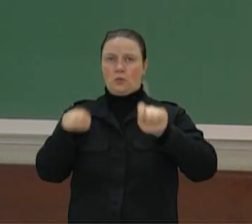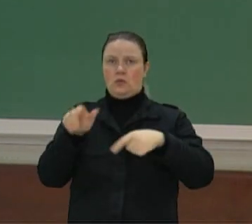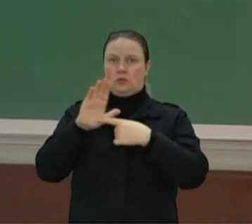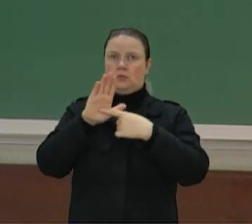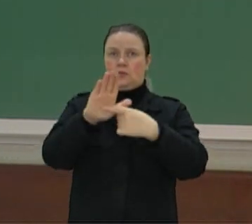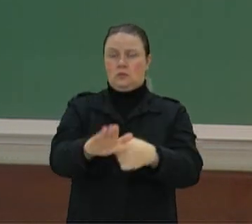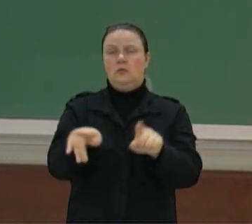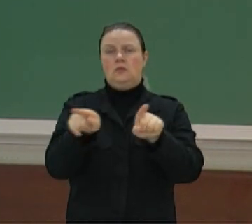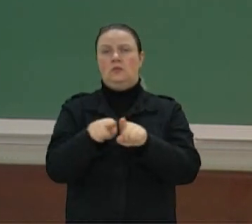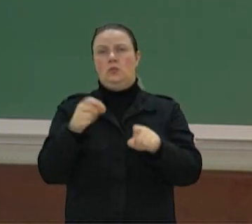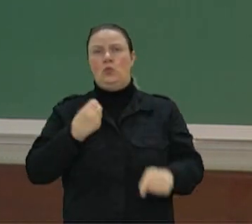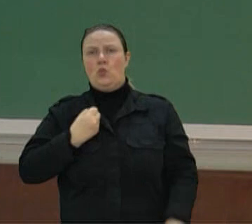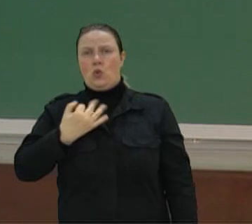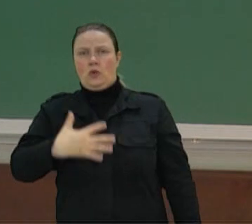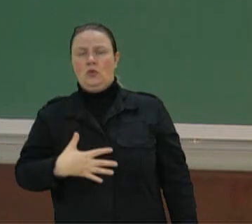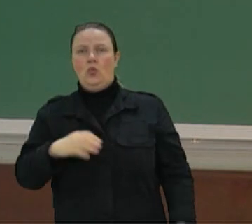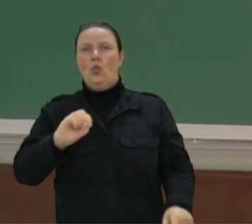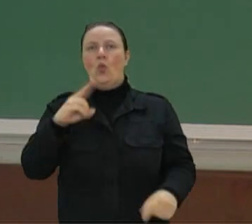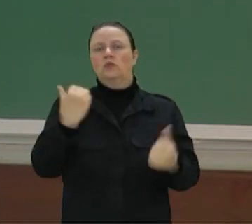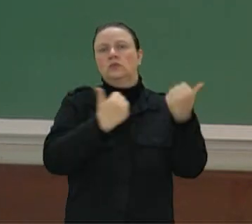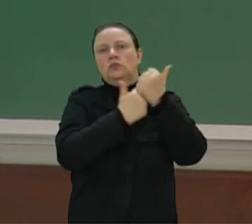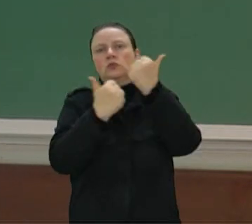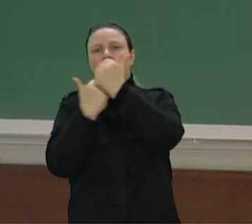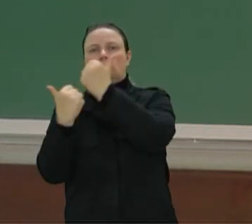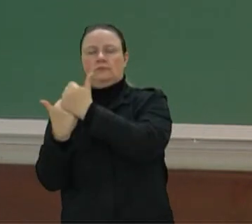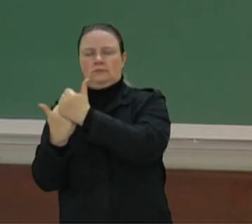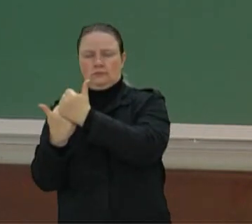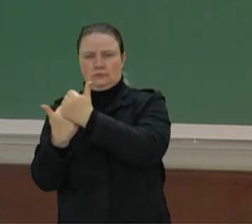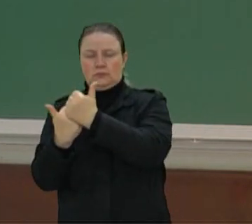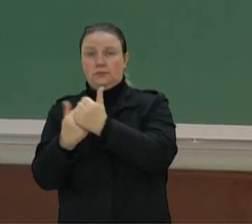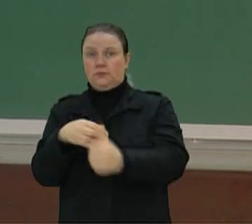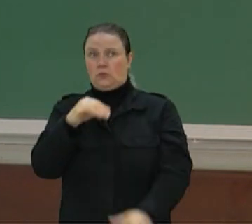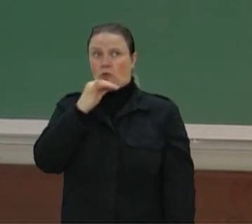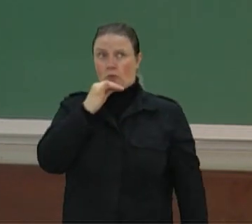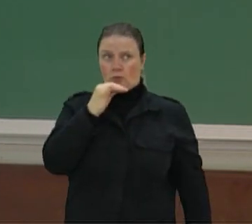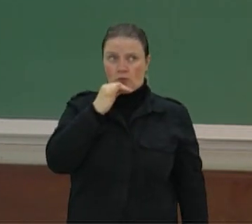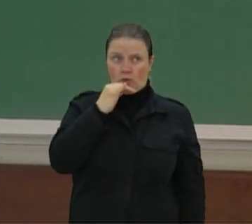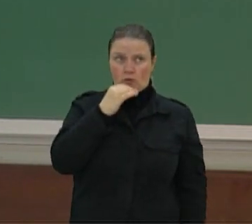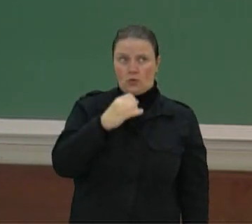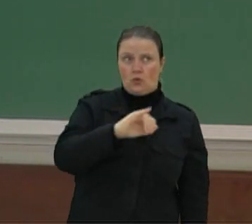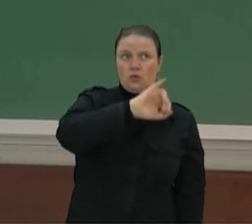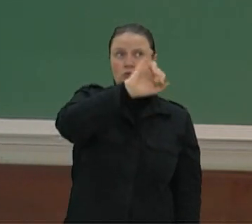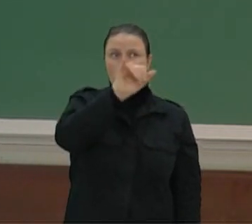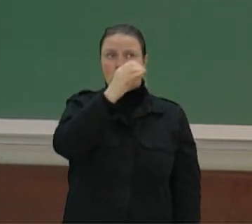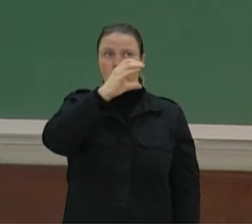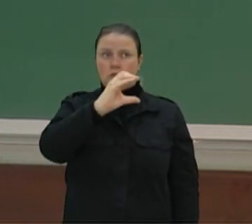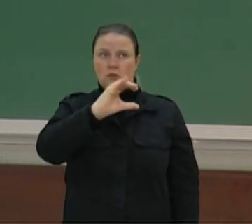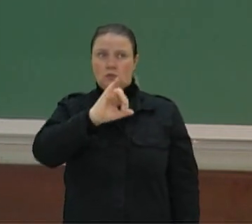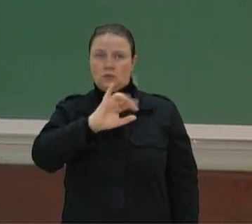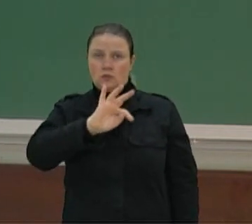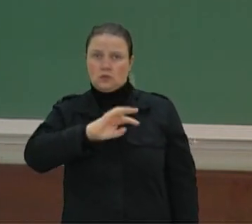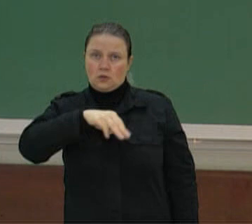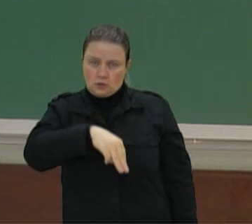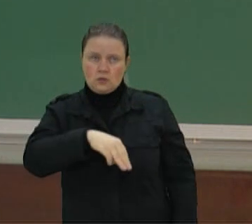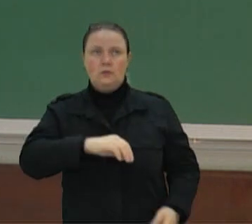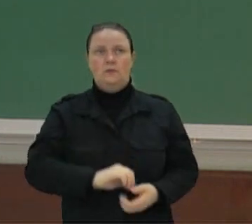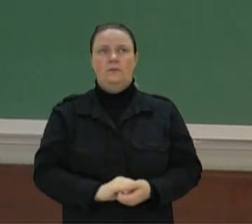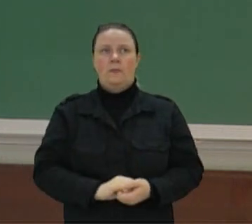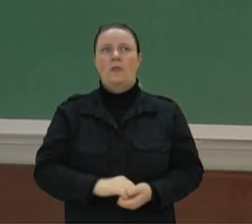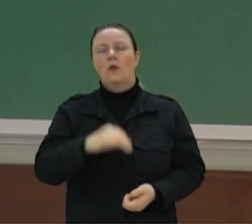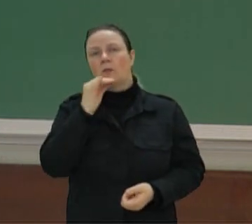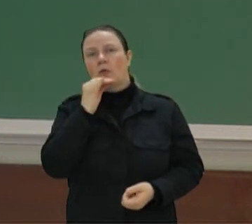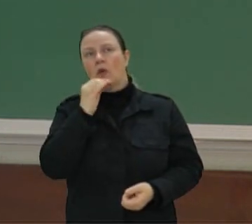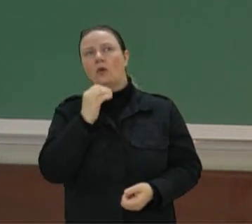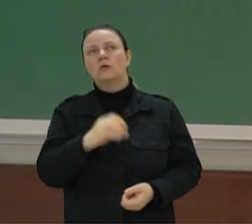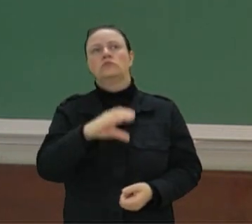com números ou as substituições que você vai fazer. Por exemplo, deu esses 4, você encontra esse quinto. Ou deu